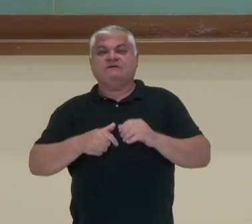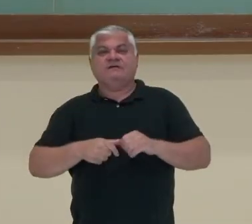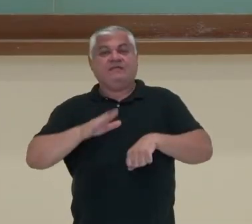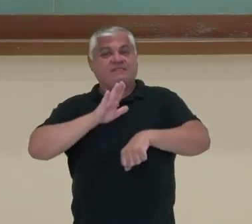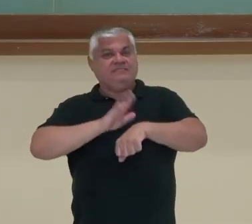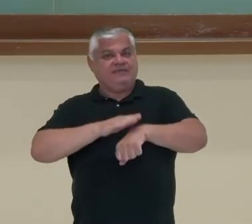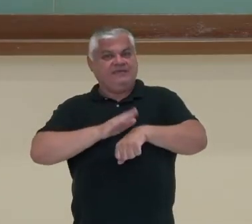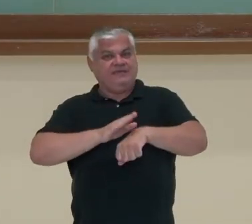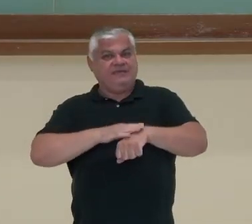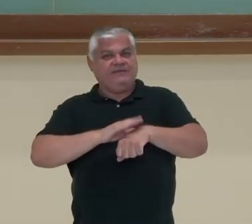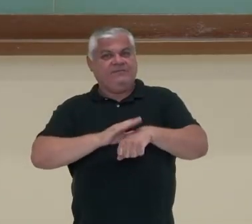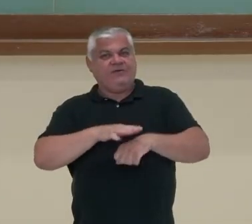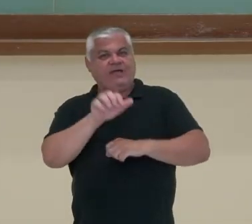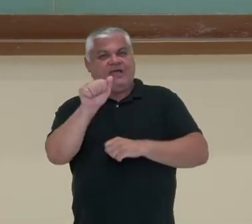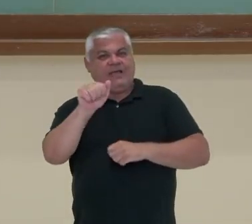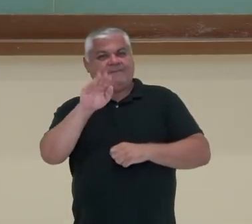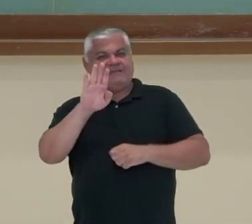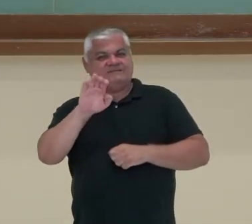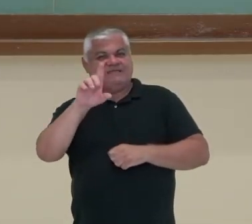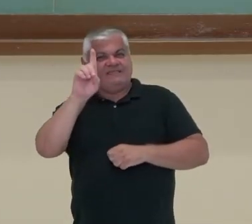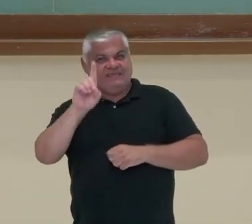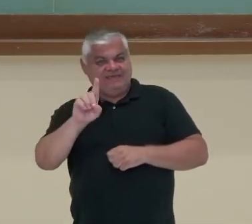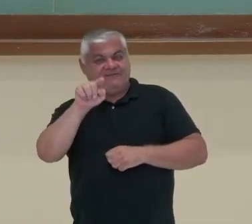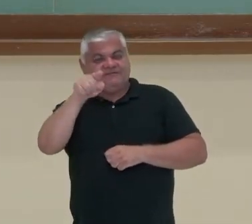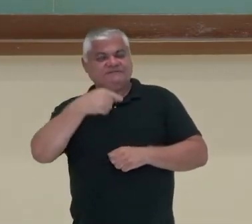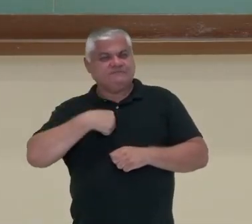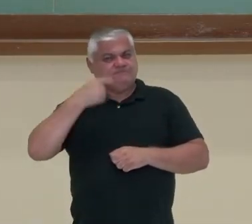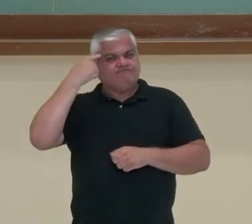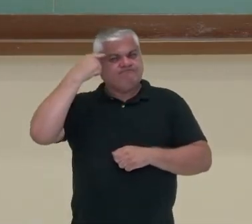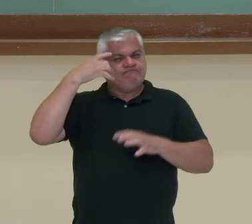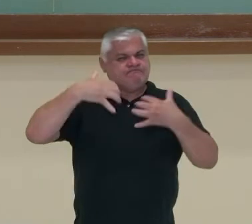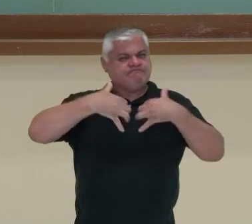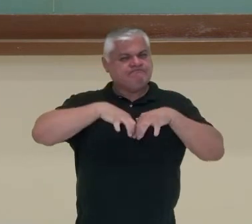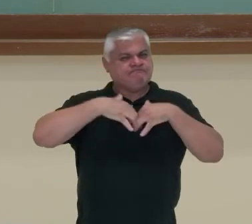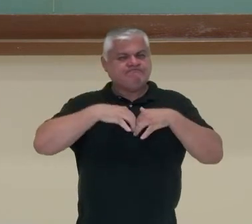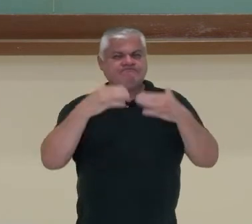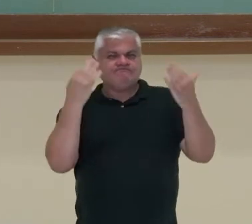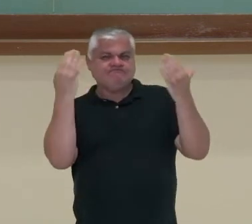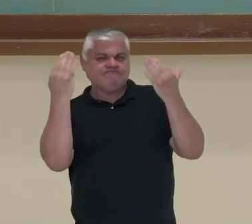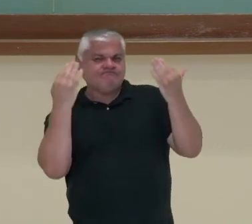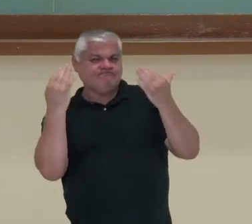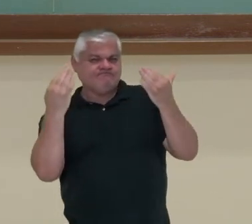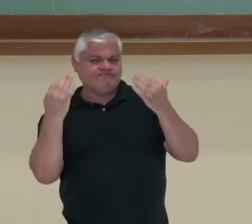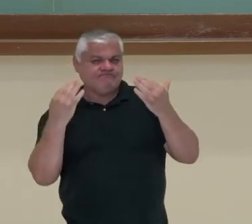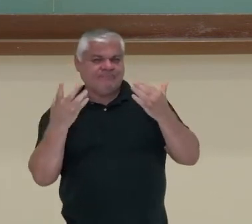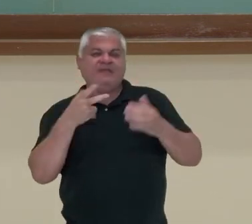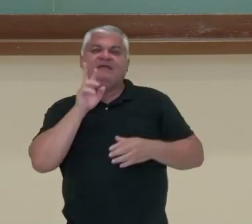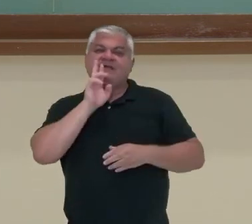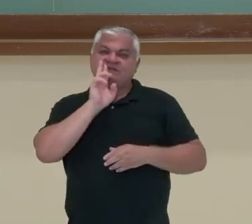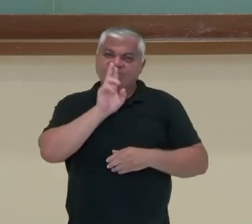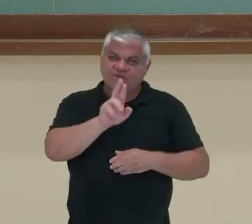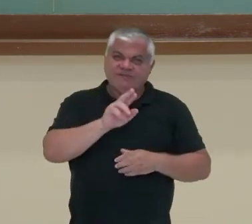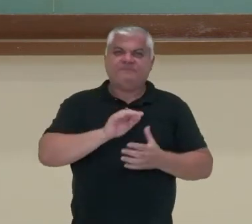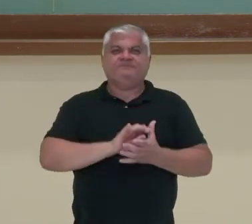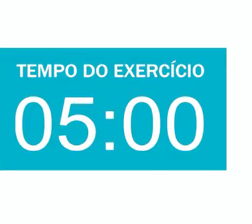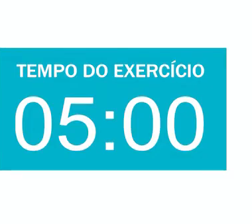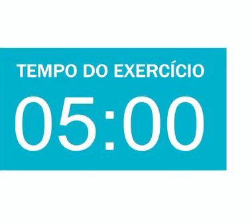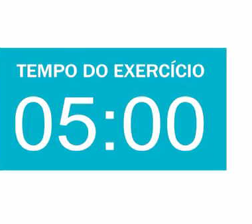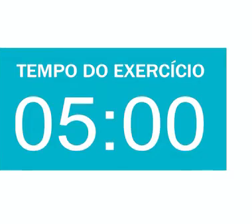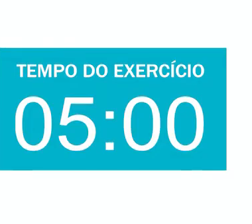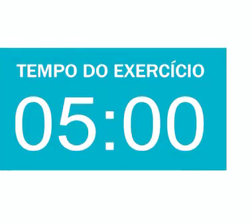Um tempinho para que vocês possam analisar as perguntas e responderem.